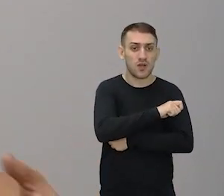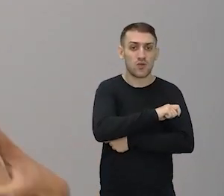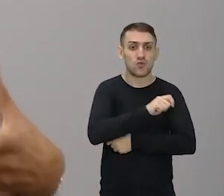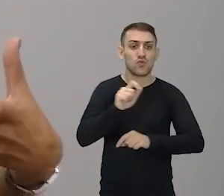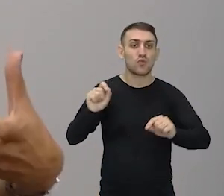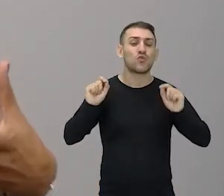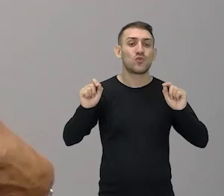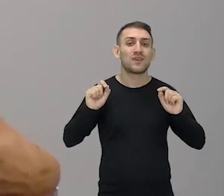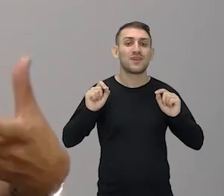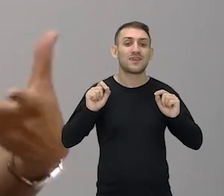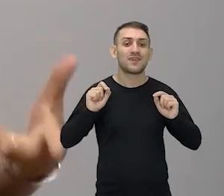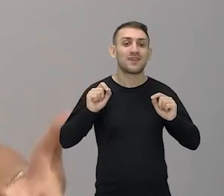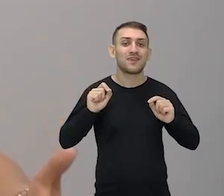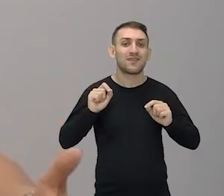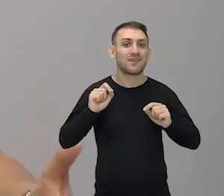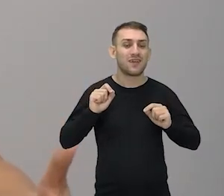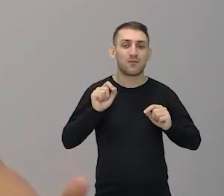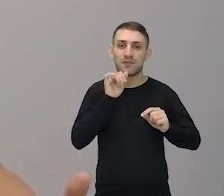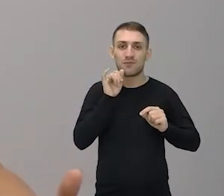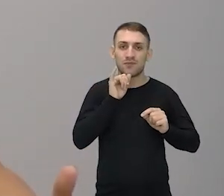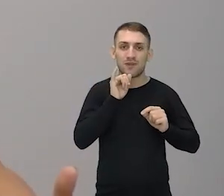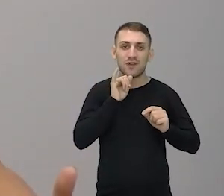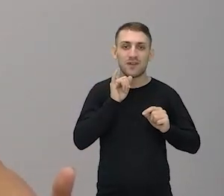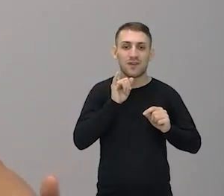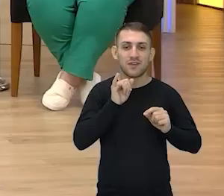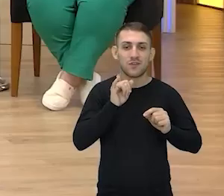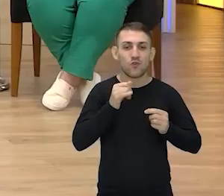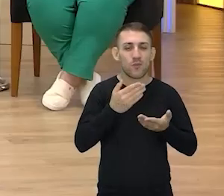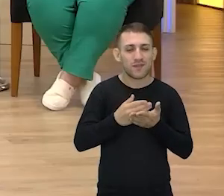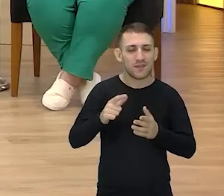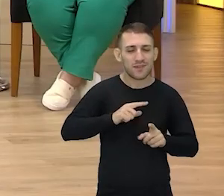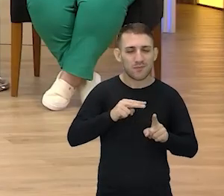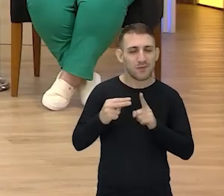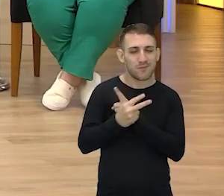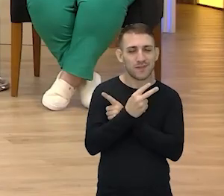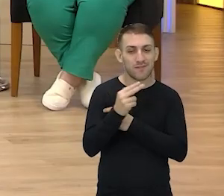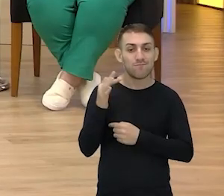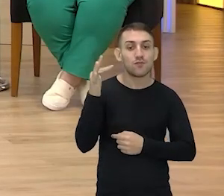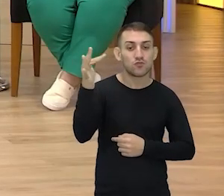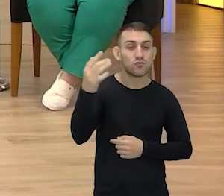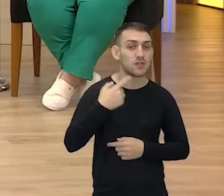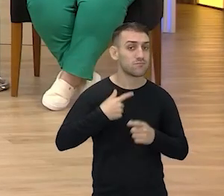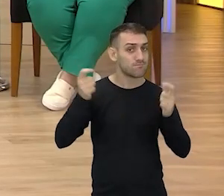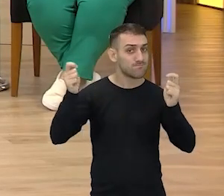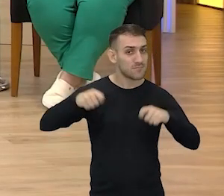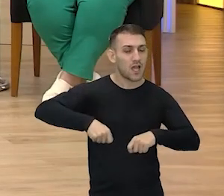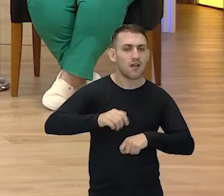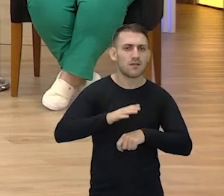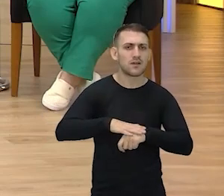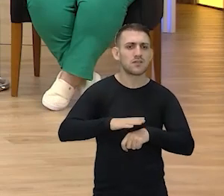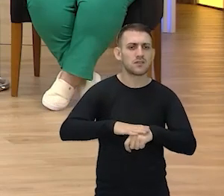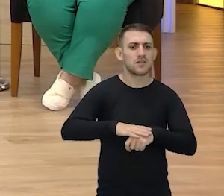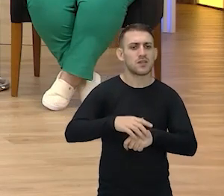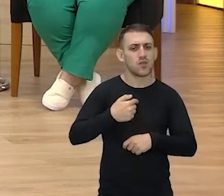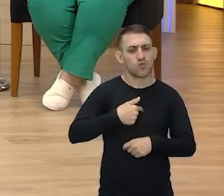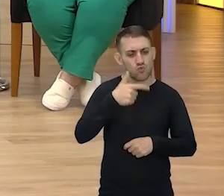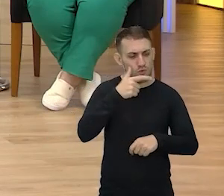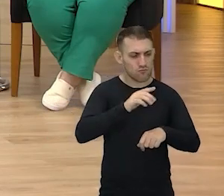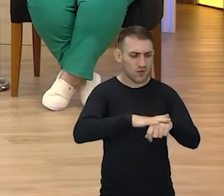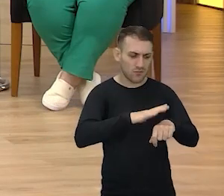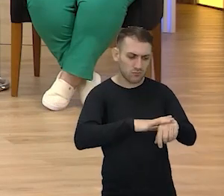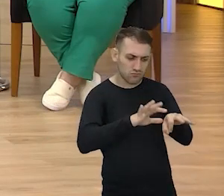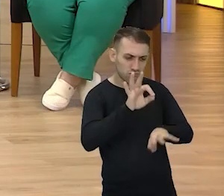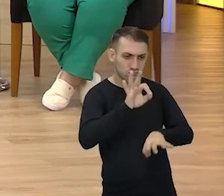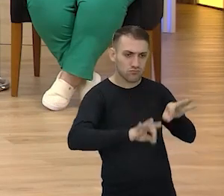né, saem com uma perspectiva de futuro, né? Eu posso fazer, né? Ele pôs a mão na massa ali e